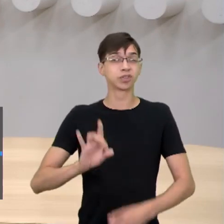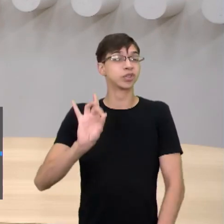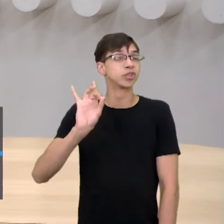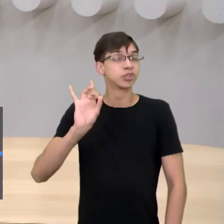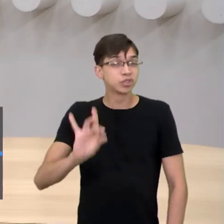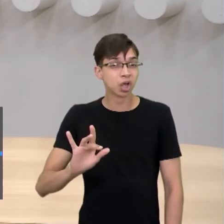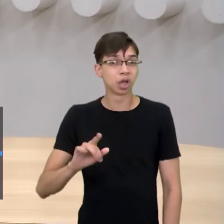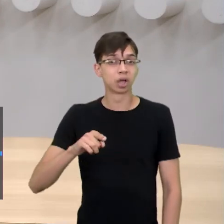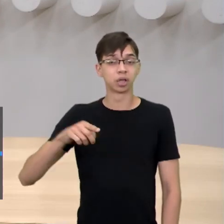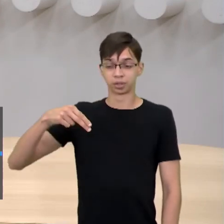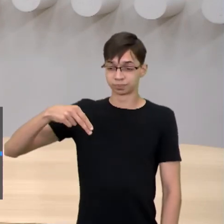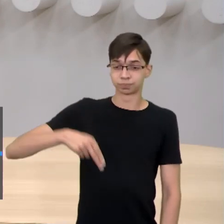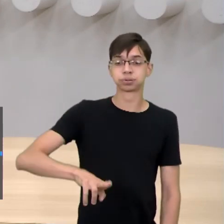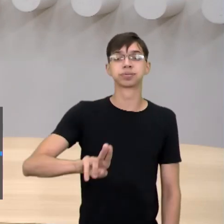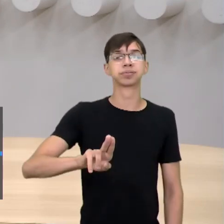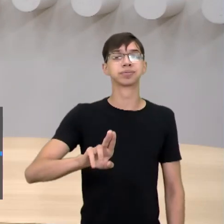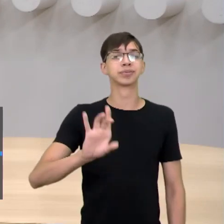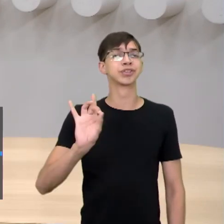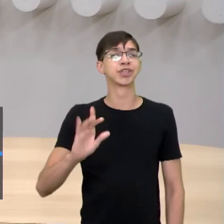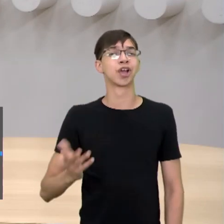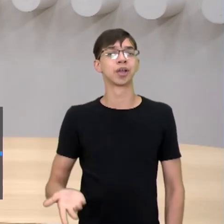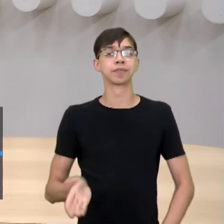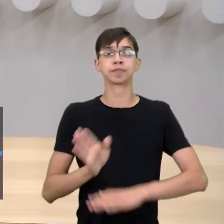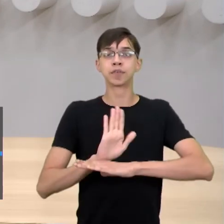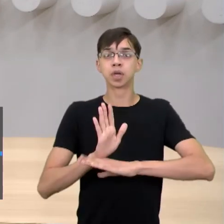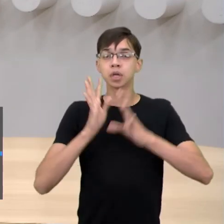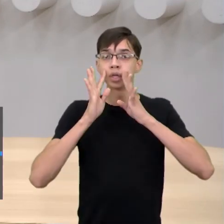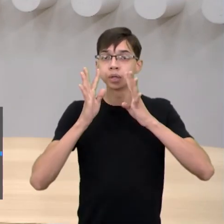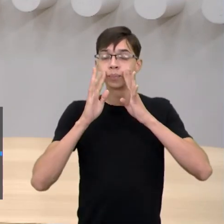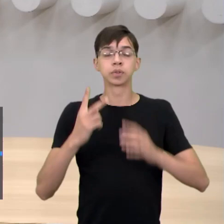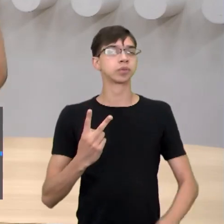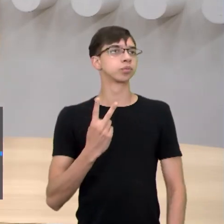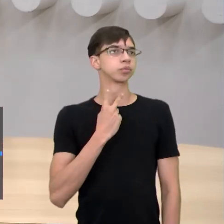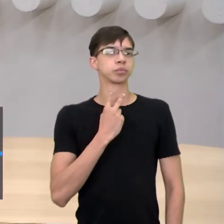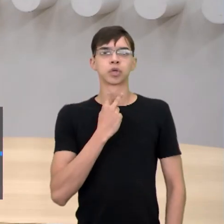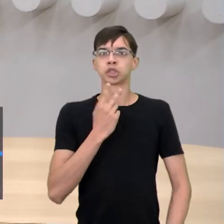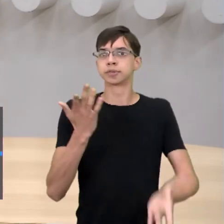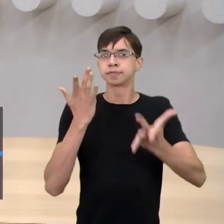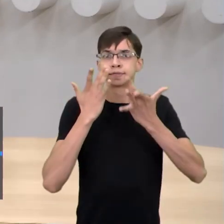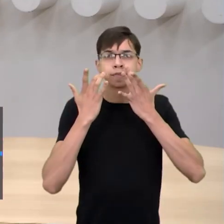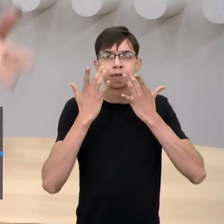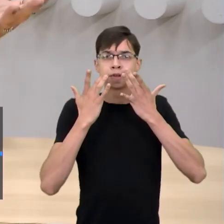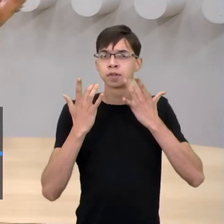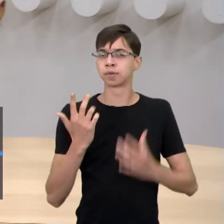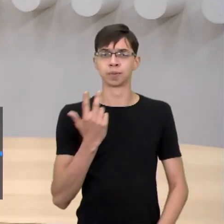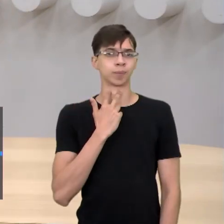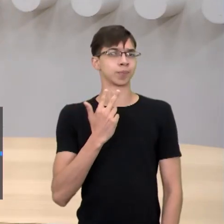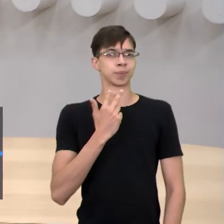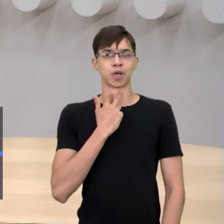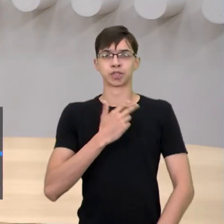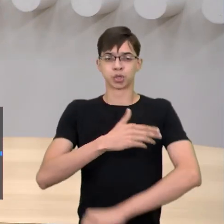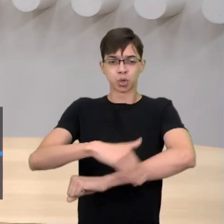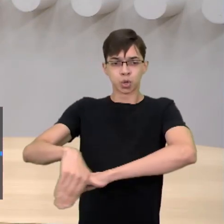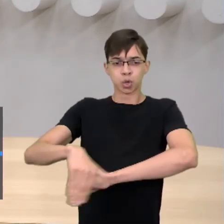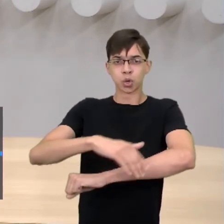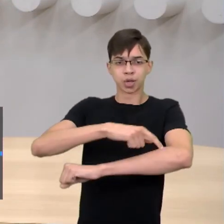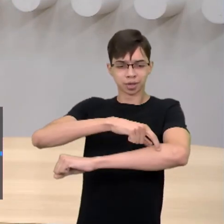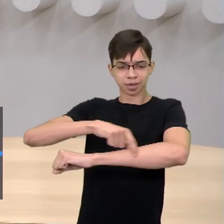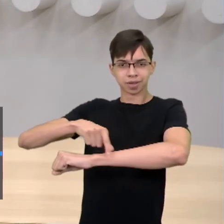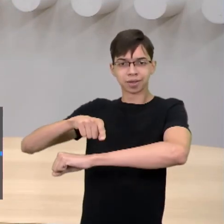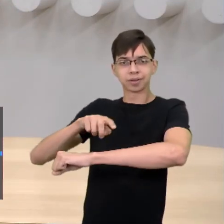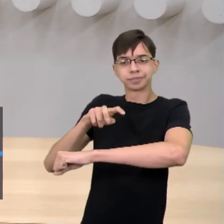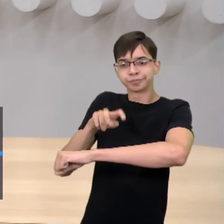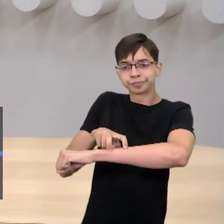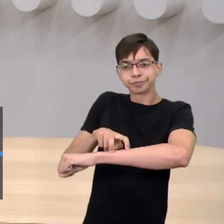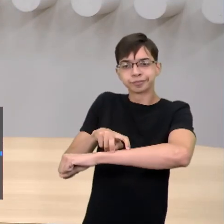você não pudesse assistir um filme, você não pudesse assistir uma peça, você não pudesse, sei lá, sentar numa calçada e conversar sobre a vida.